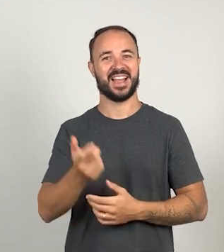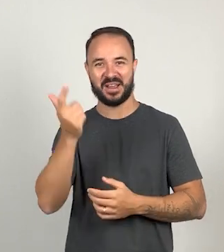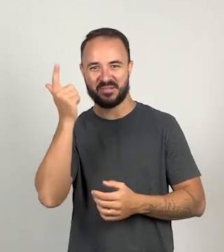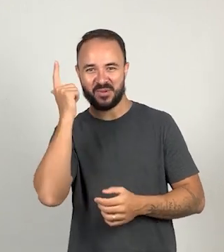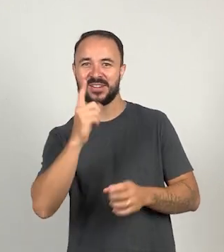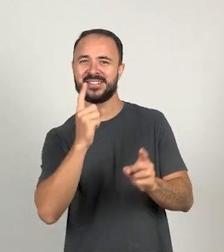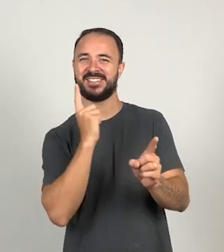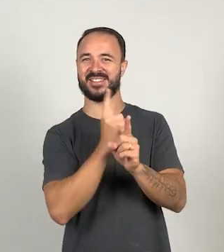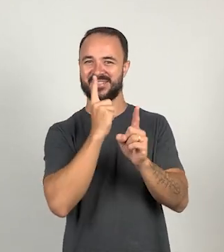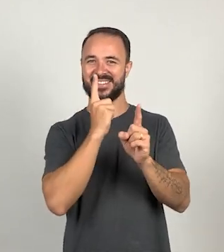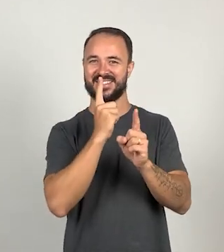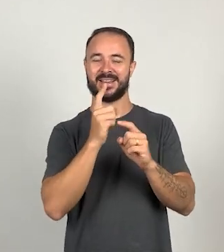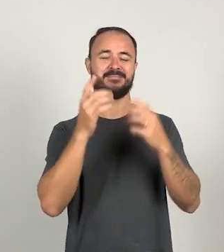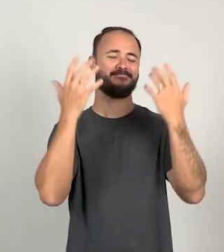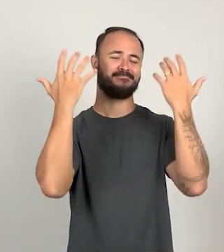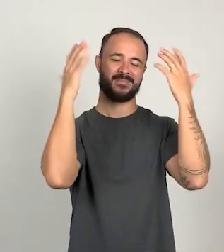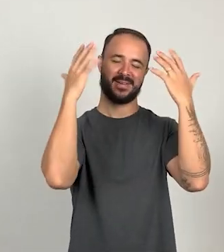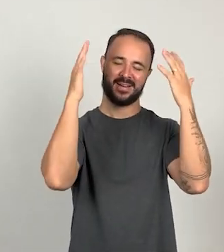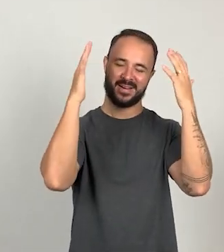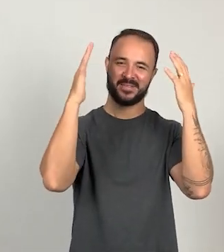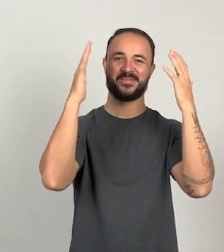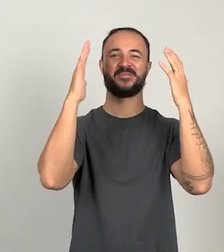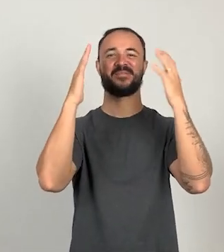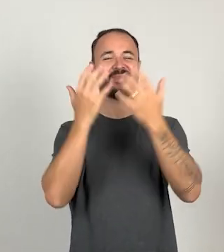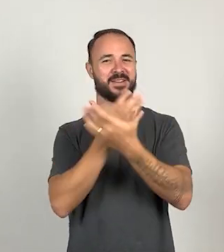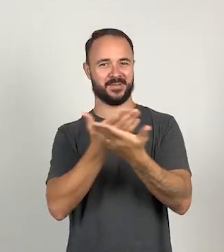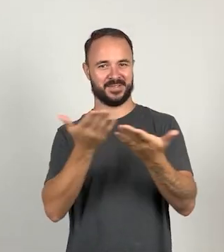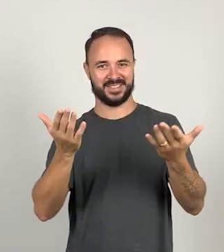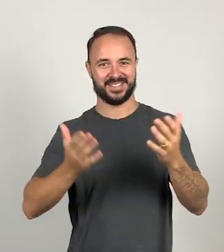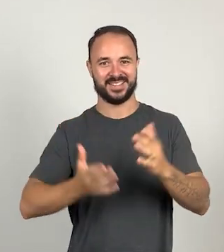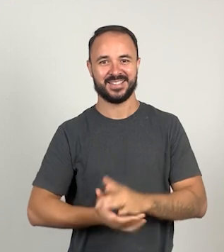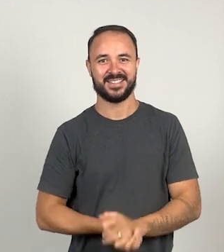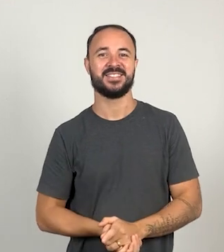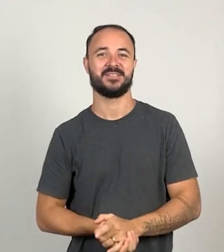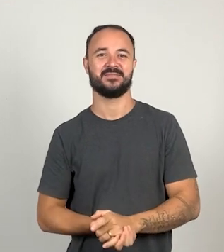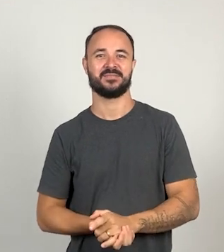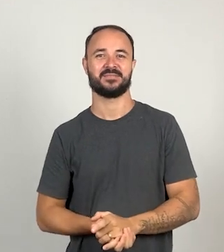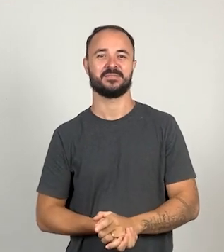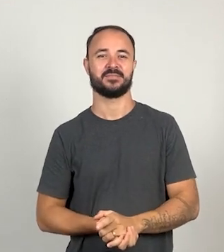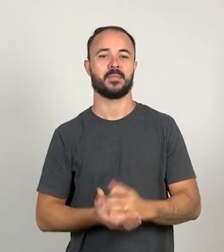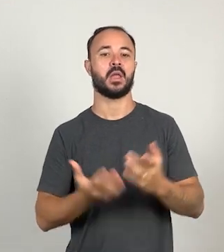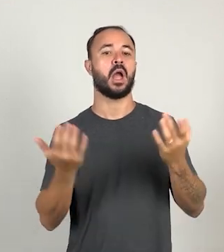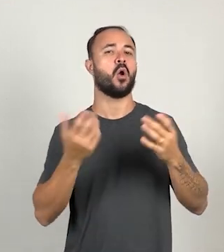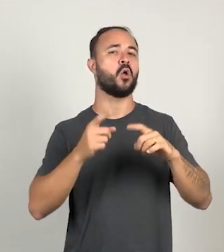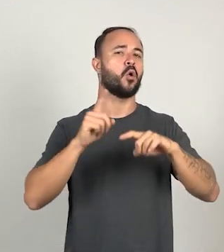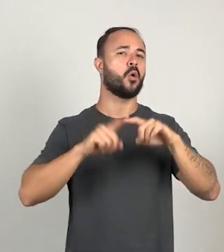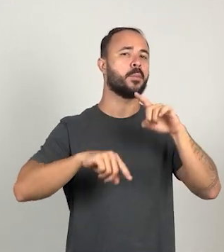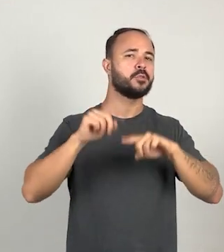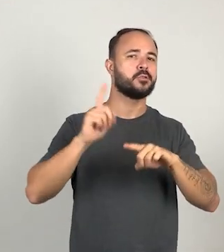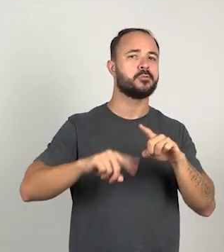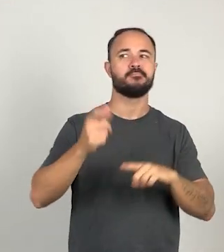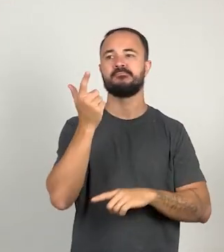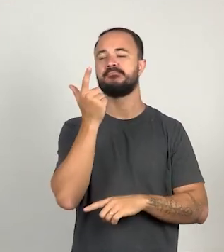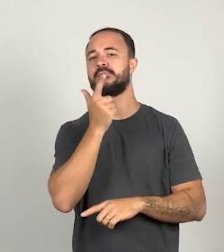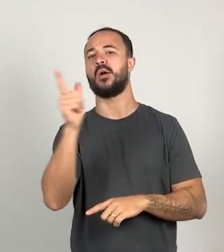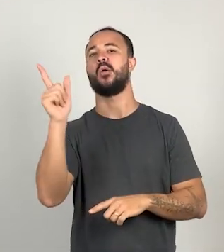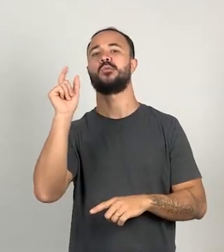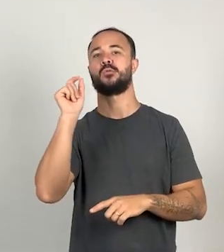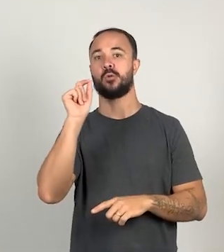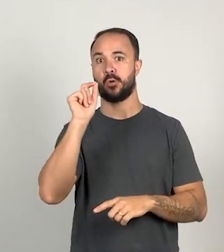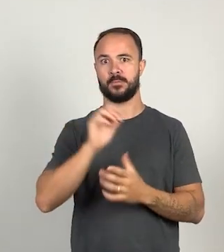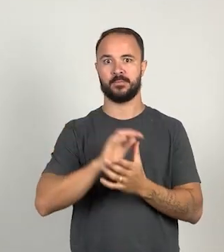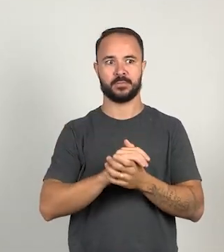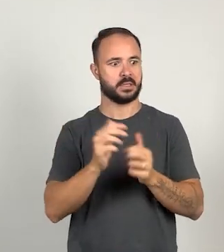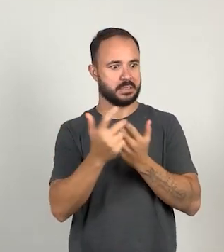Conseguiu descobrir? Palmas para você! Nosso outro objeto. E